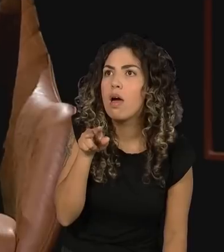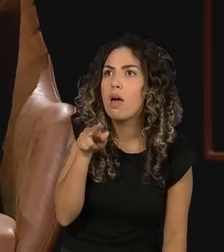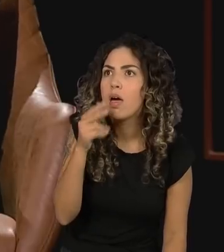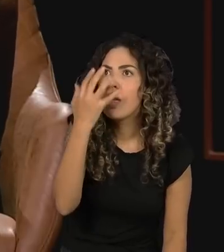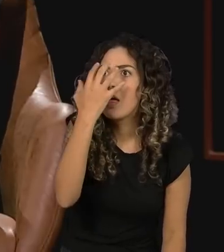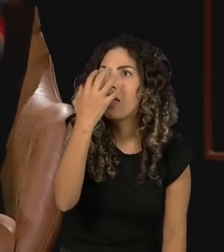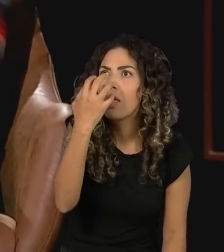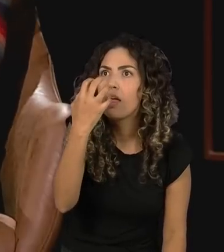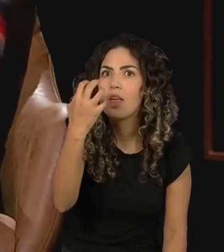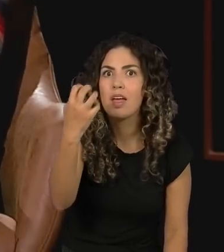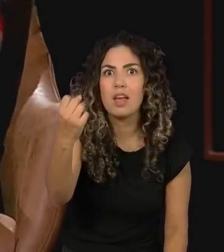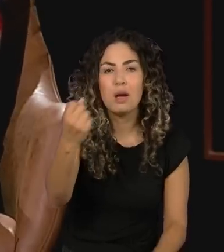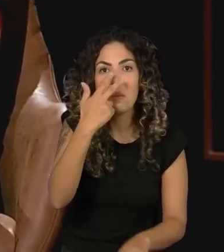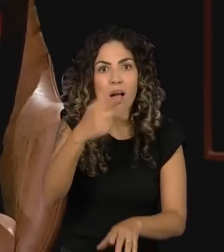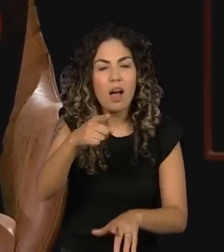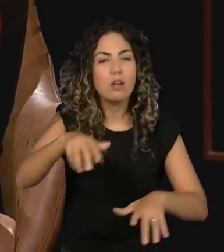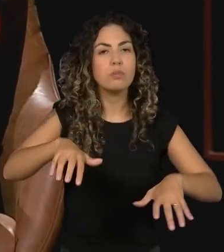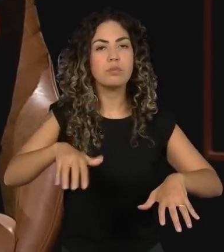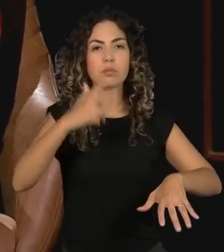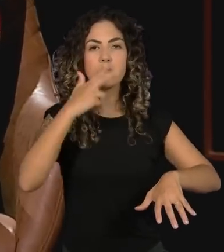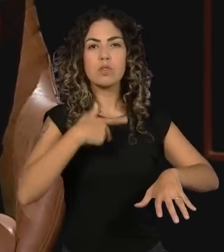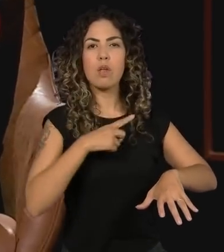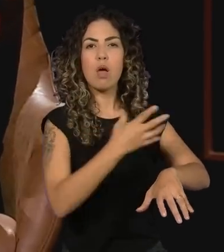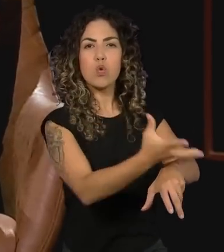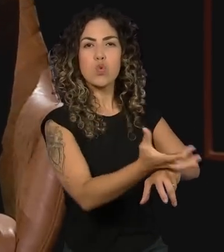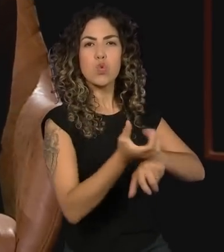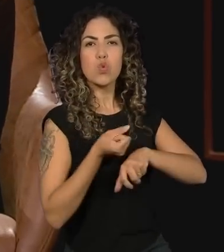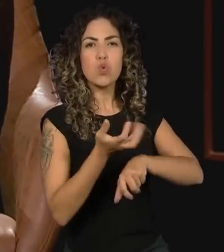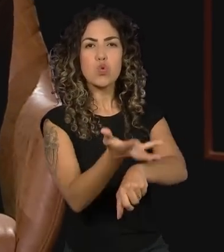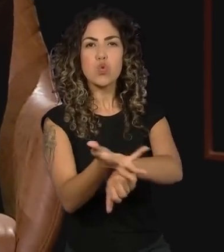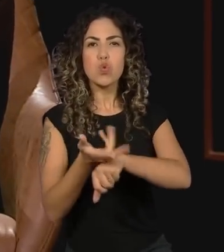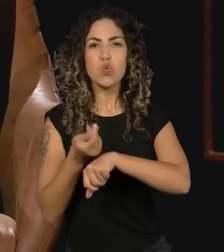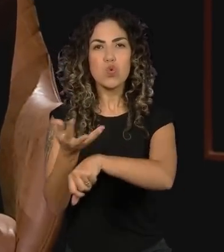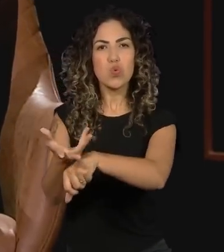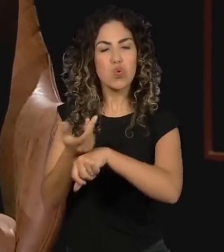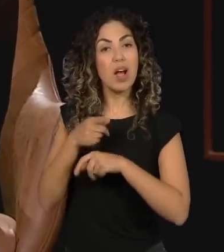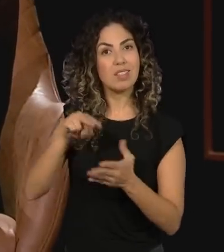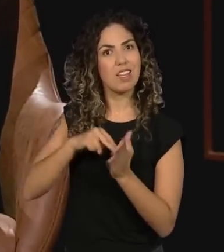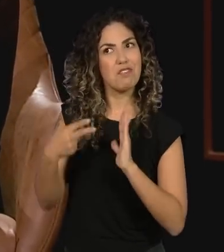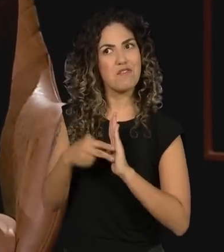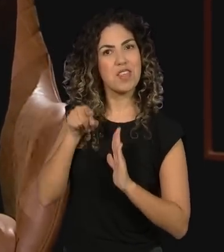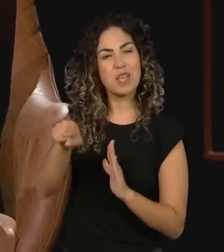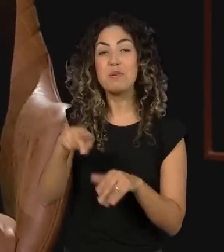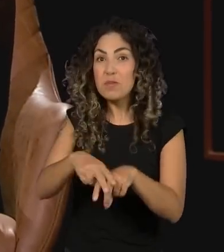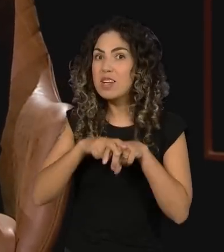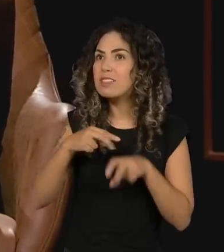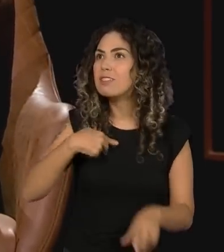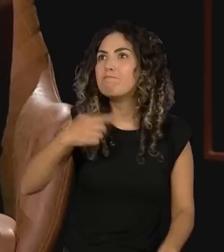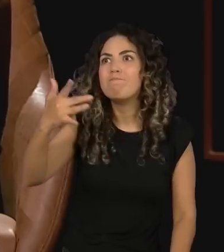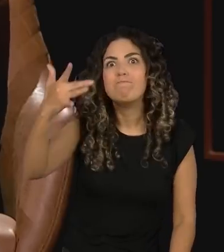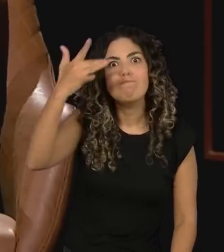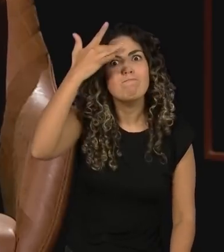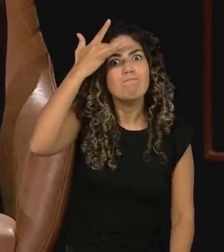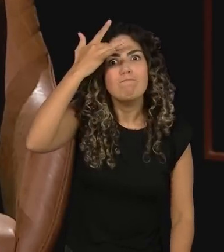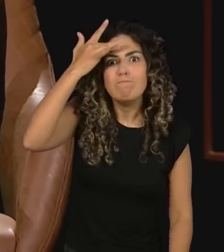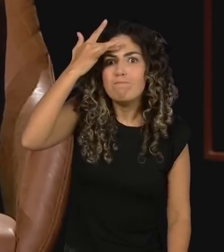mais viva que eu tenho de um ator em